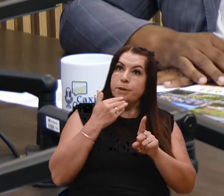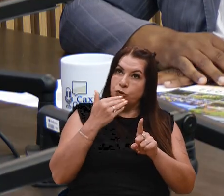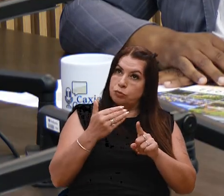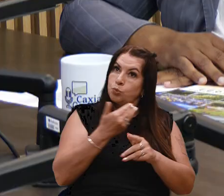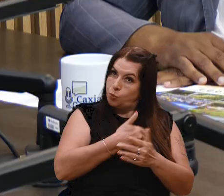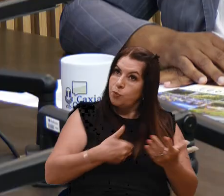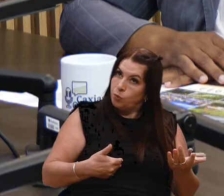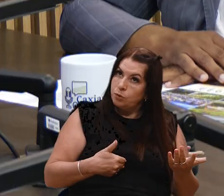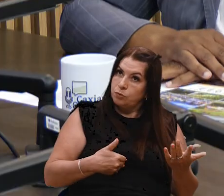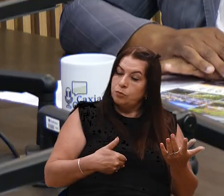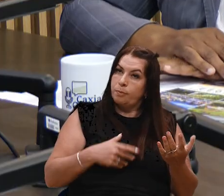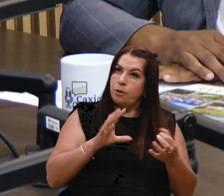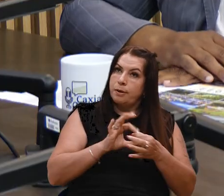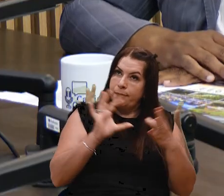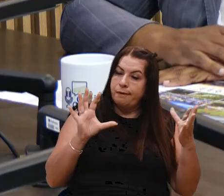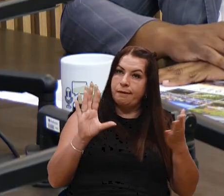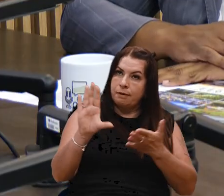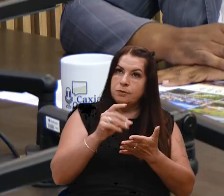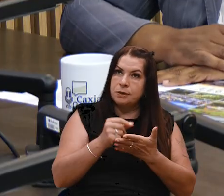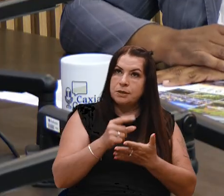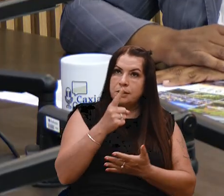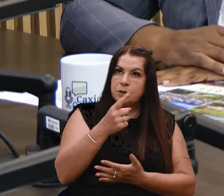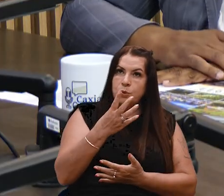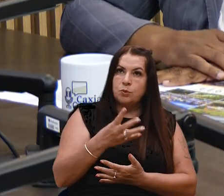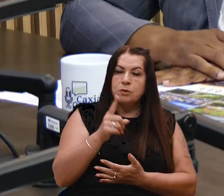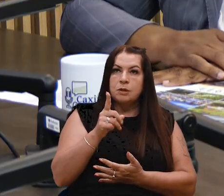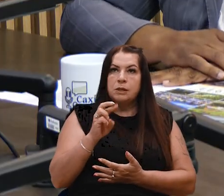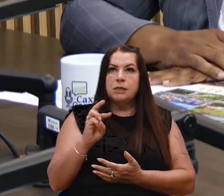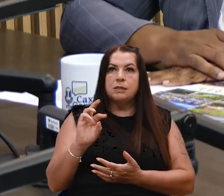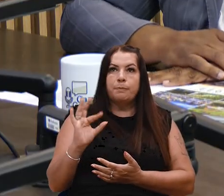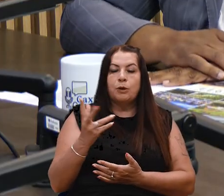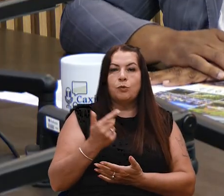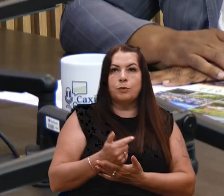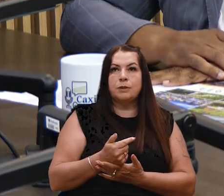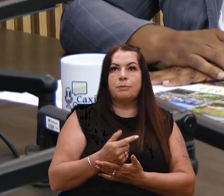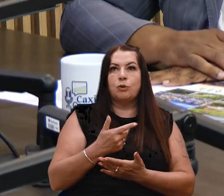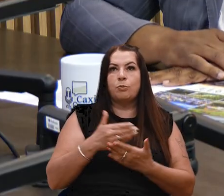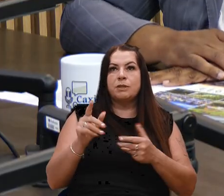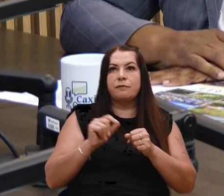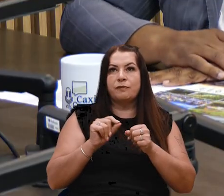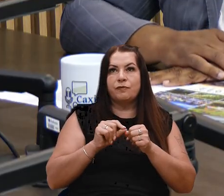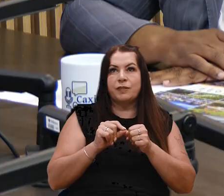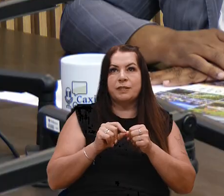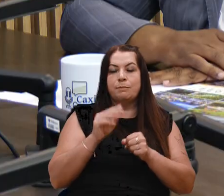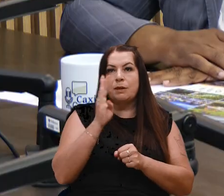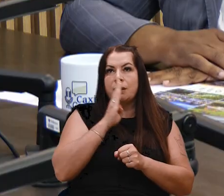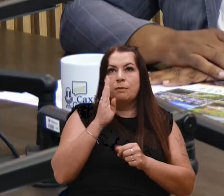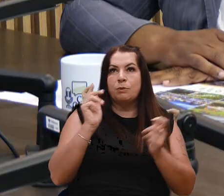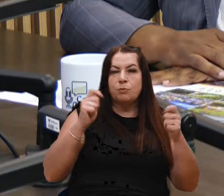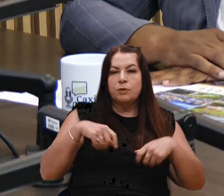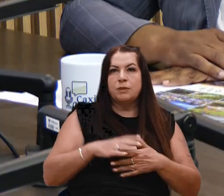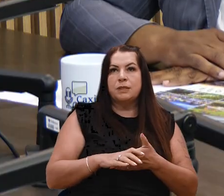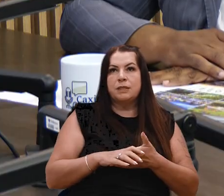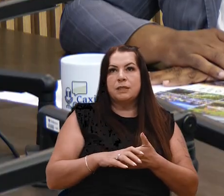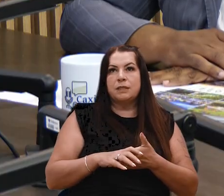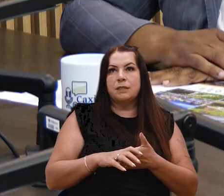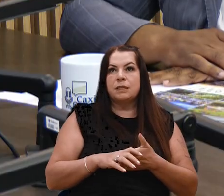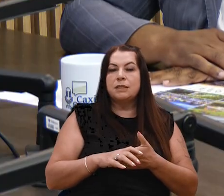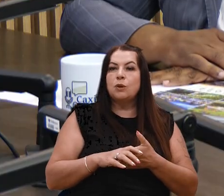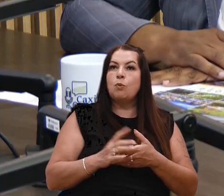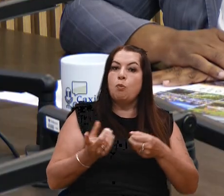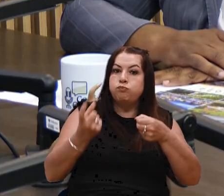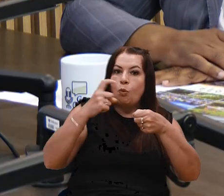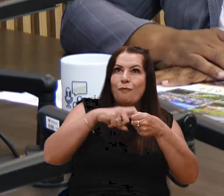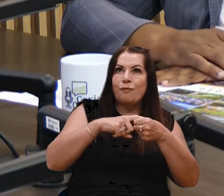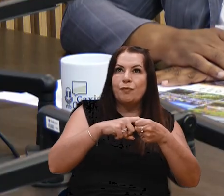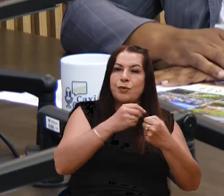possa liberar os recursos em torno de 14, 15 milhões para começar a fazer essa obra o mais rápido possível, né? Esse seria um convênio que o